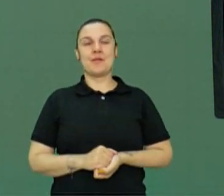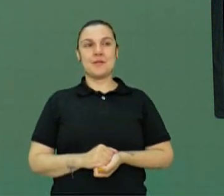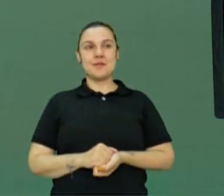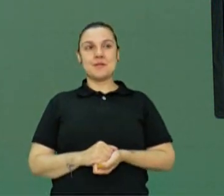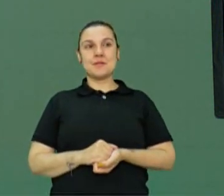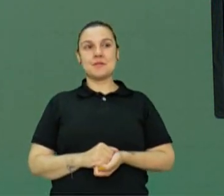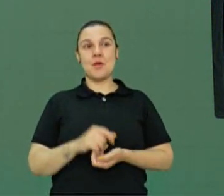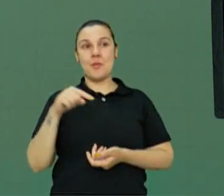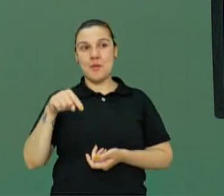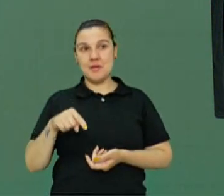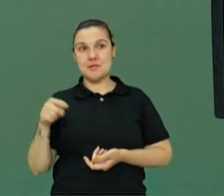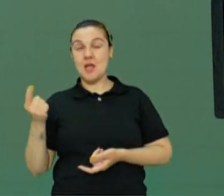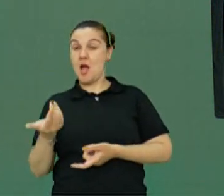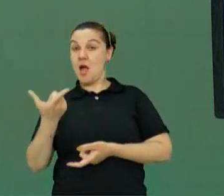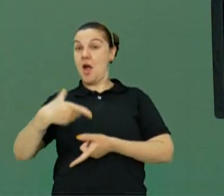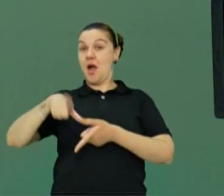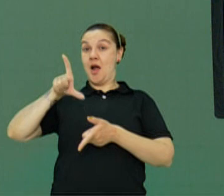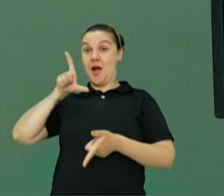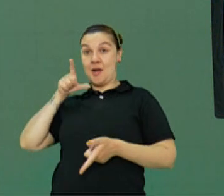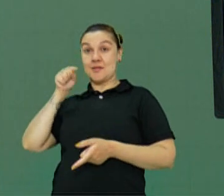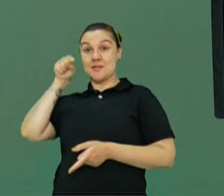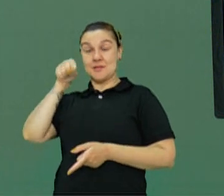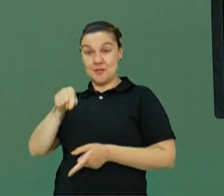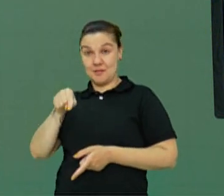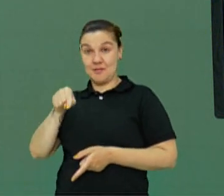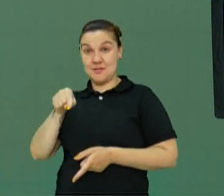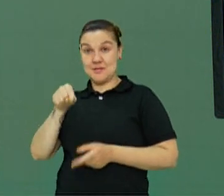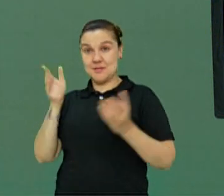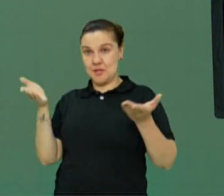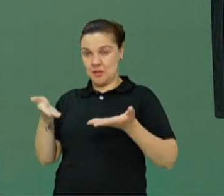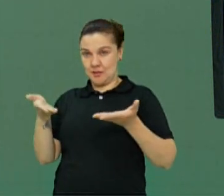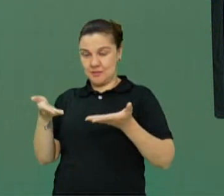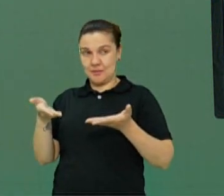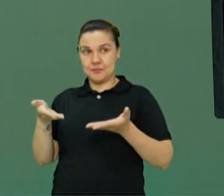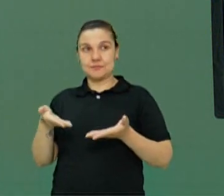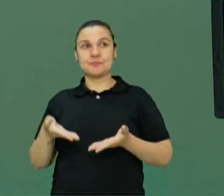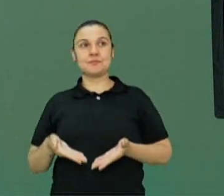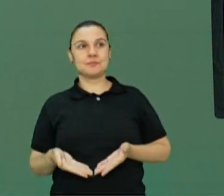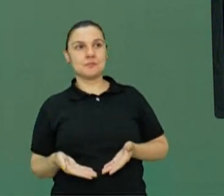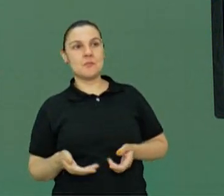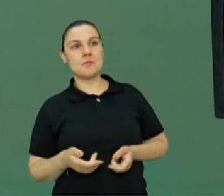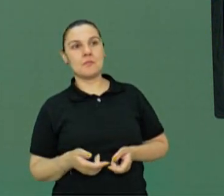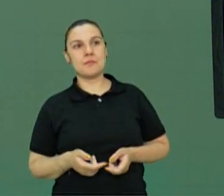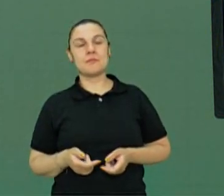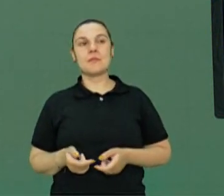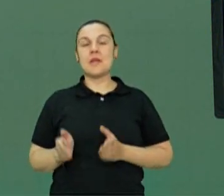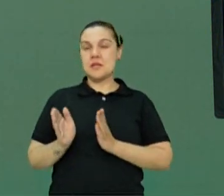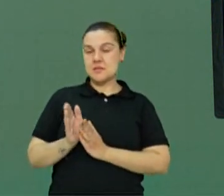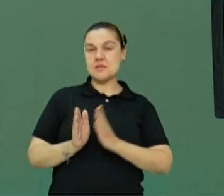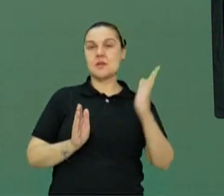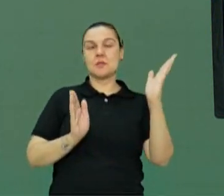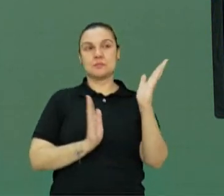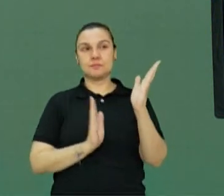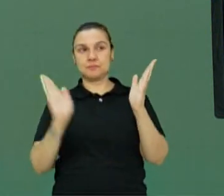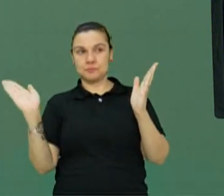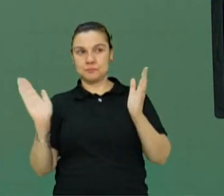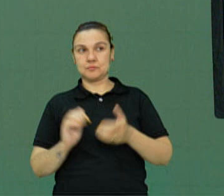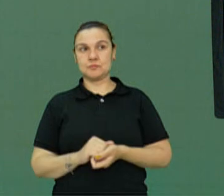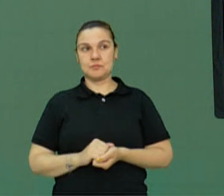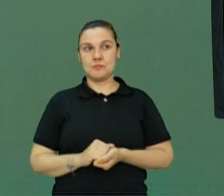ancestral, esse ancestral antes de originar os descendentes finais, ele também origina